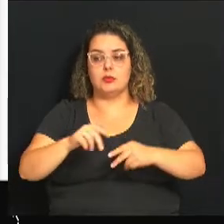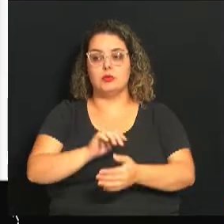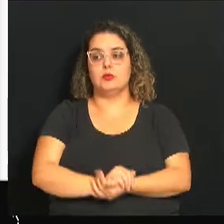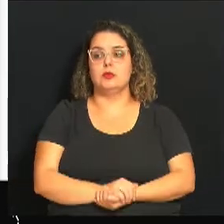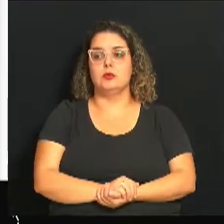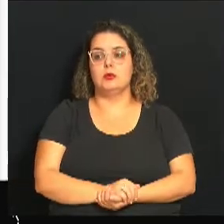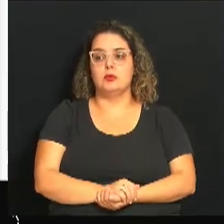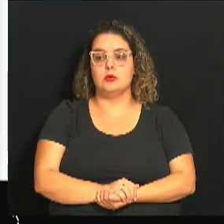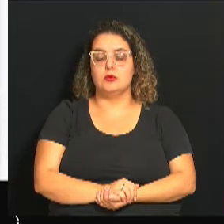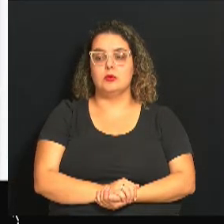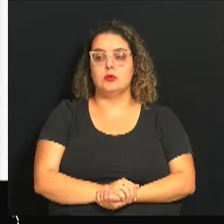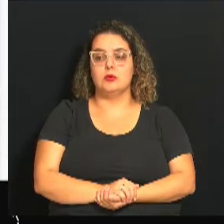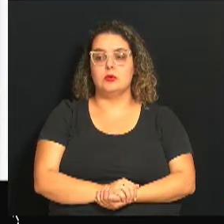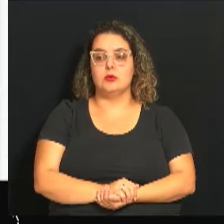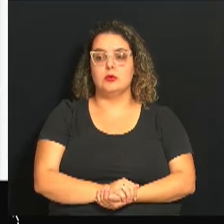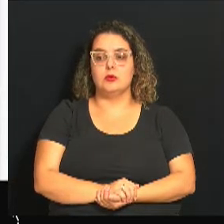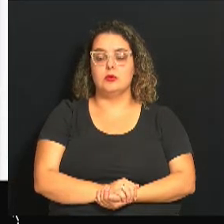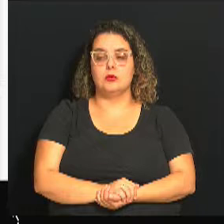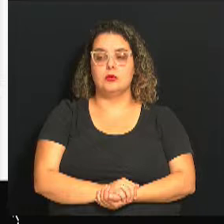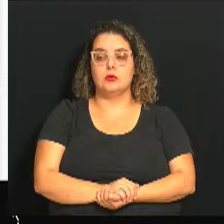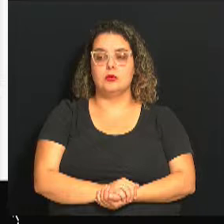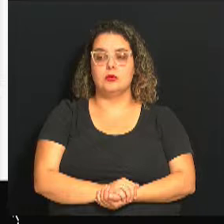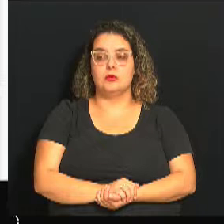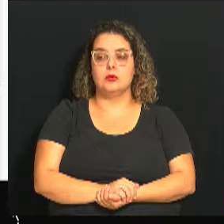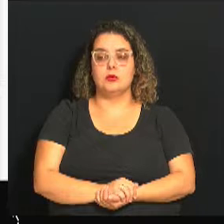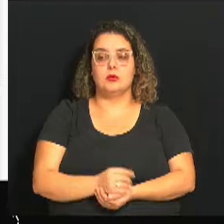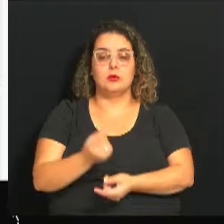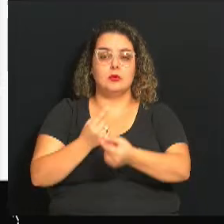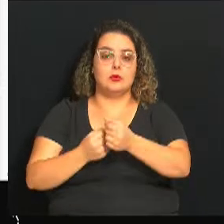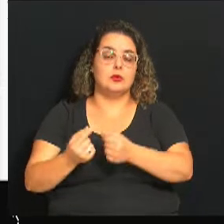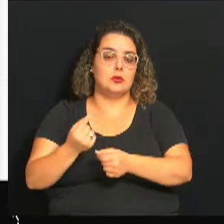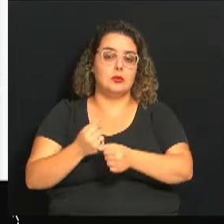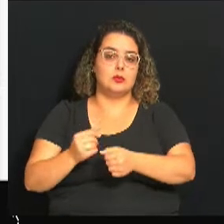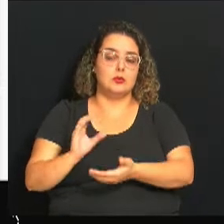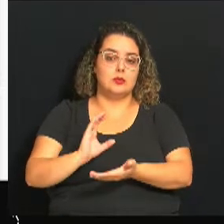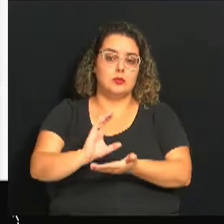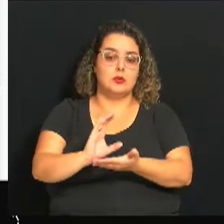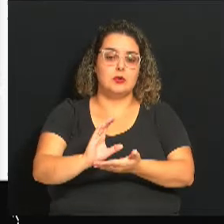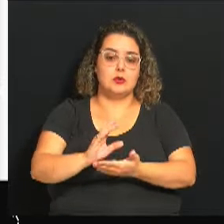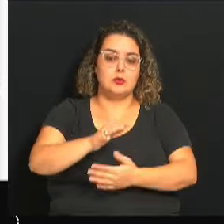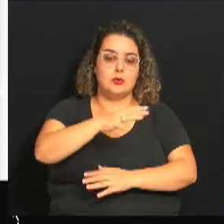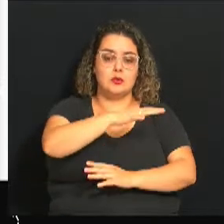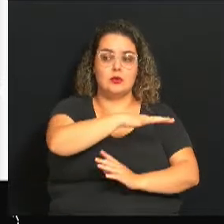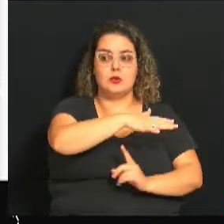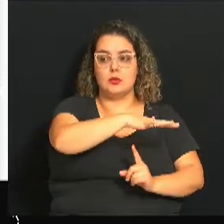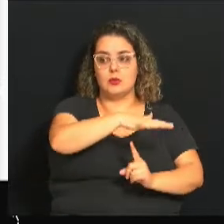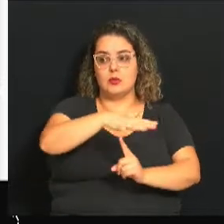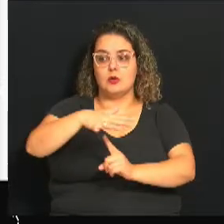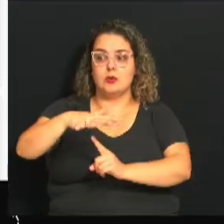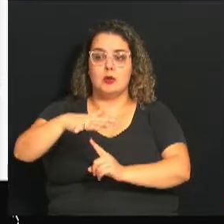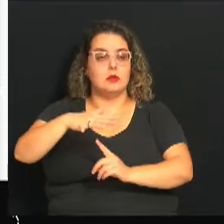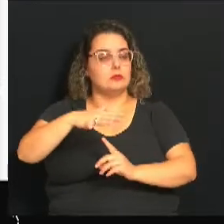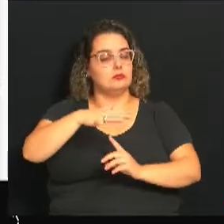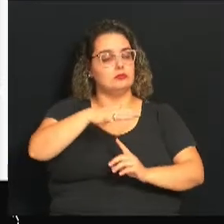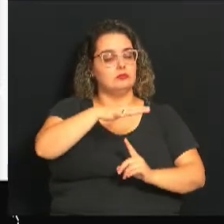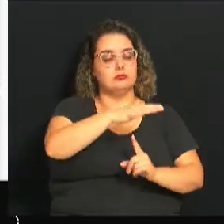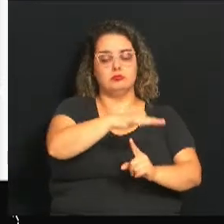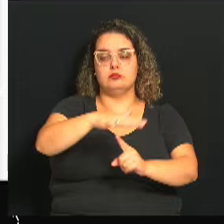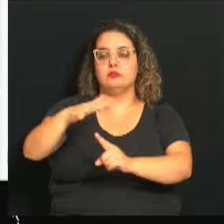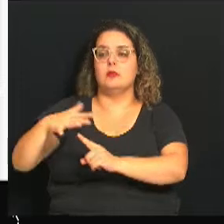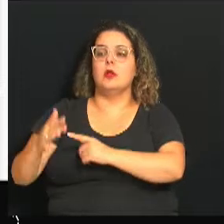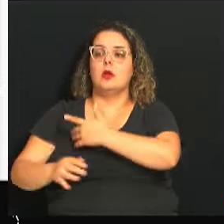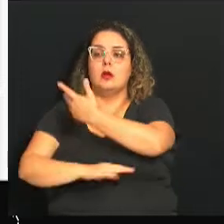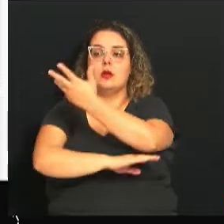também o esgotamento de recursos ambientais, então são áreas áridas, você não vê tanta arborização nas calçadas. Temos problemas